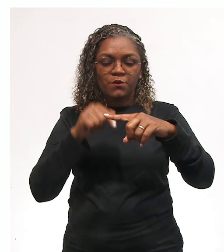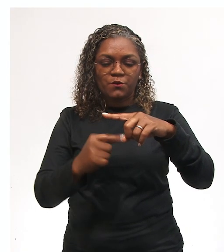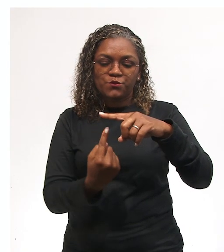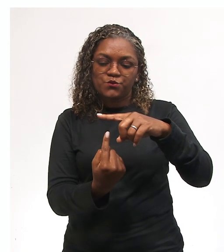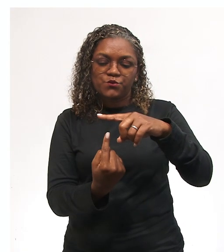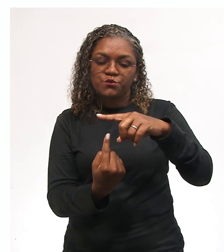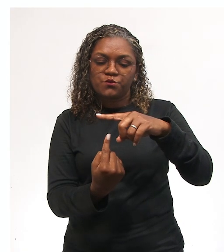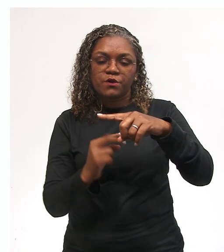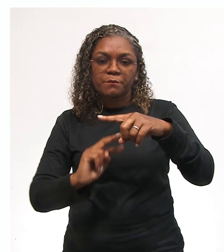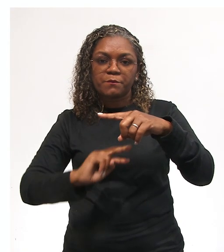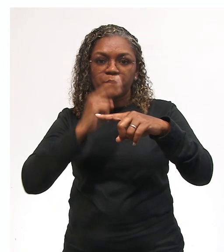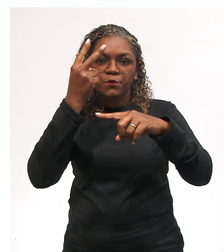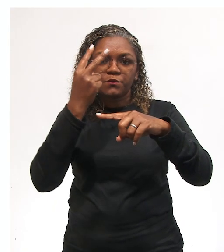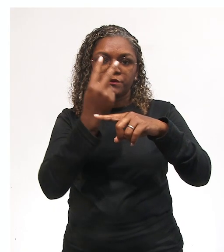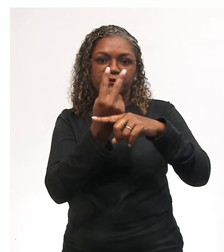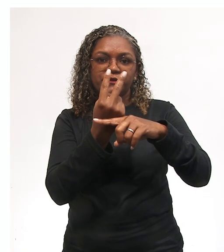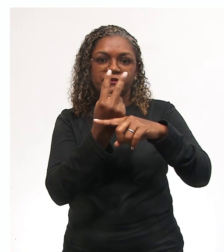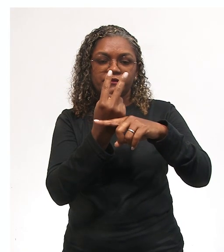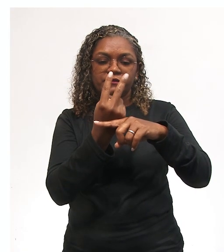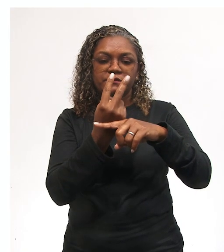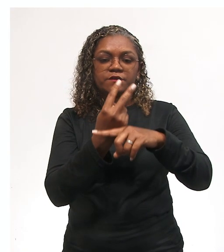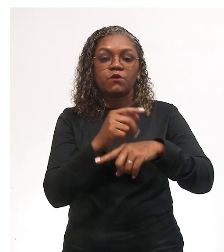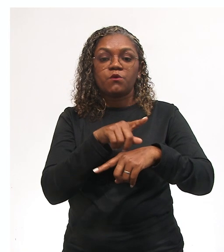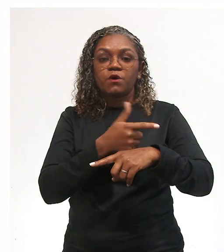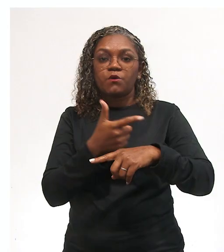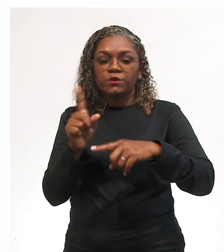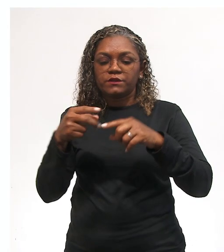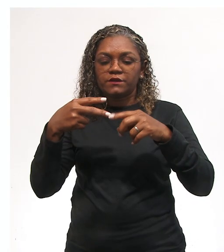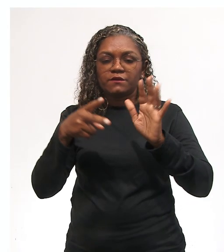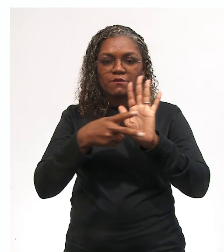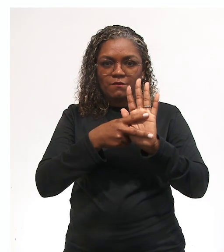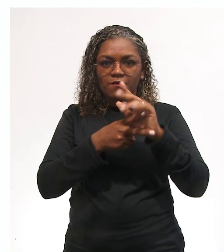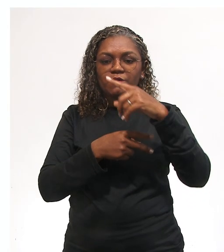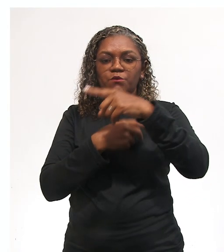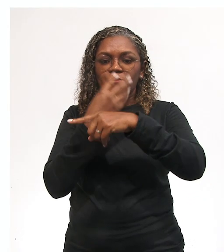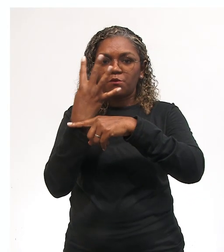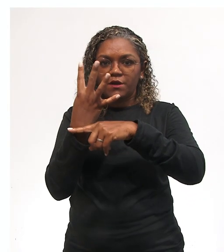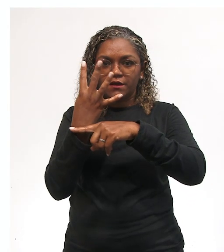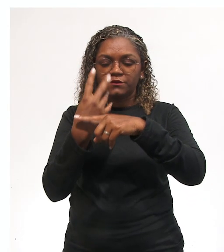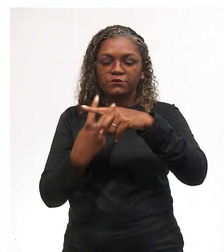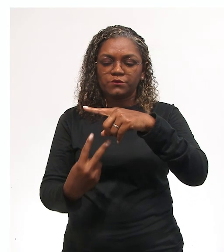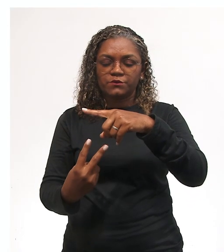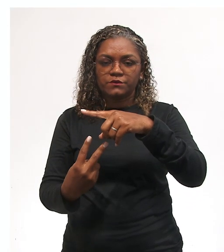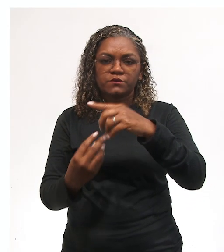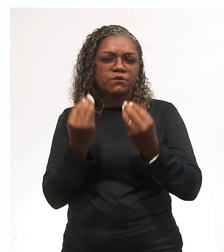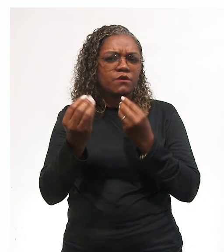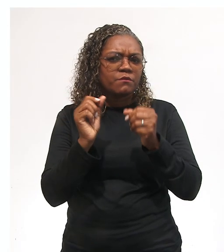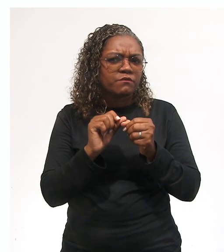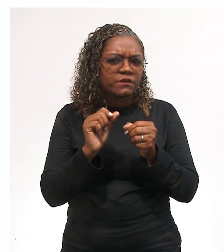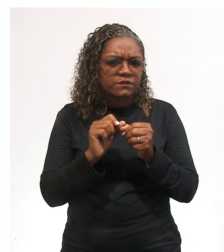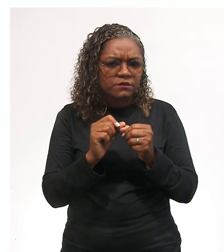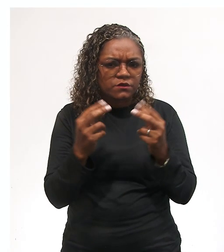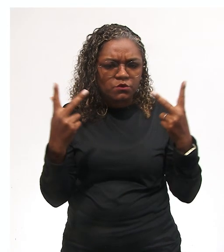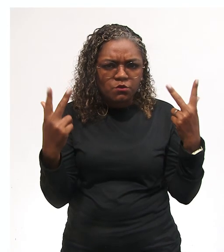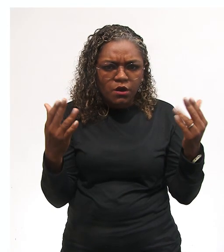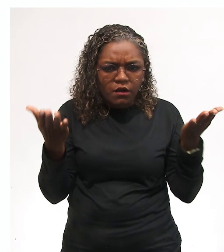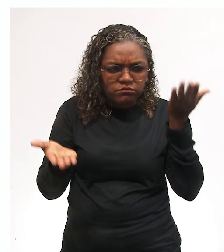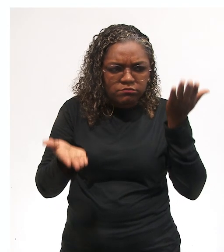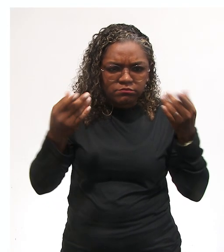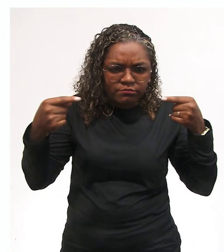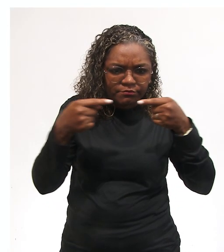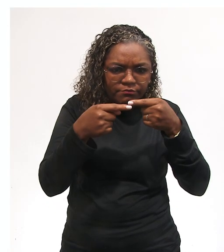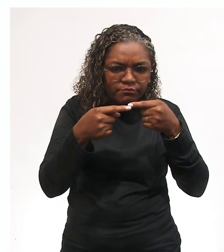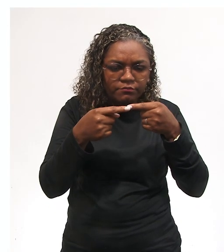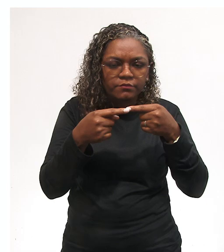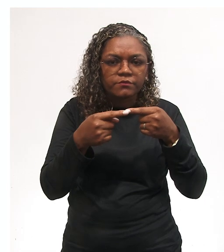na outra, 4 sobre 2. Como eu vou saber se essas 2 razões são proporcionais? Basta eu identificar pela